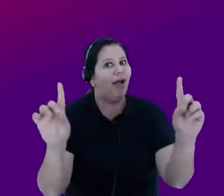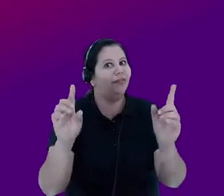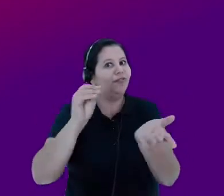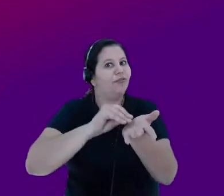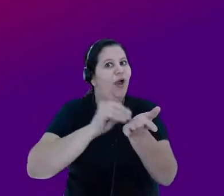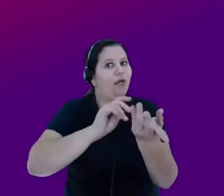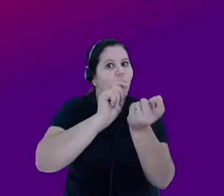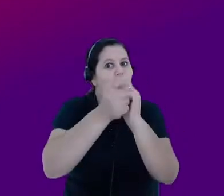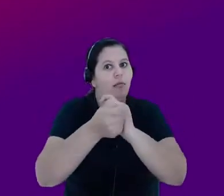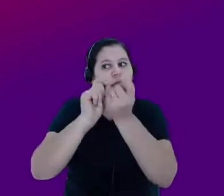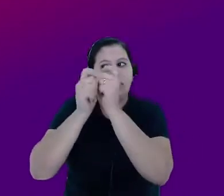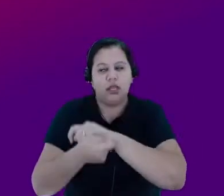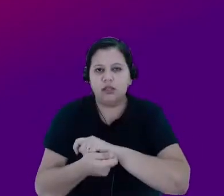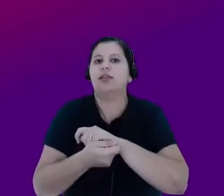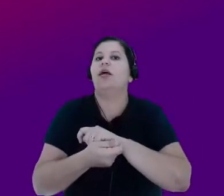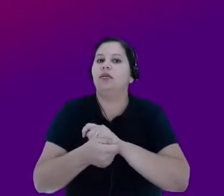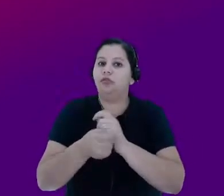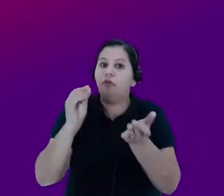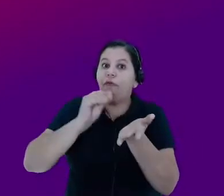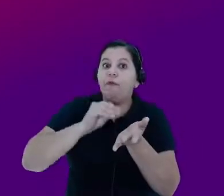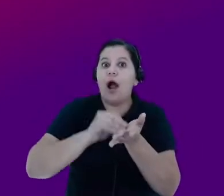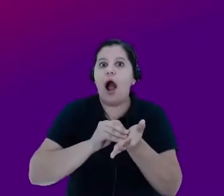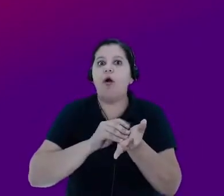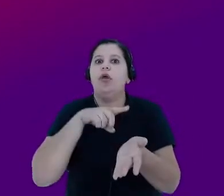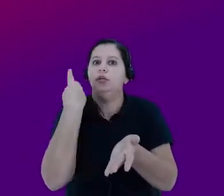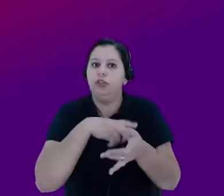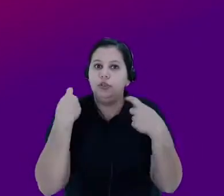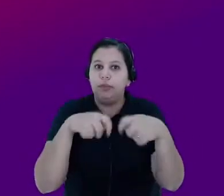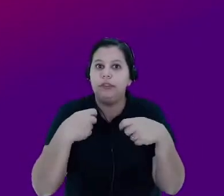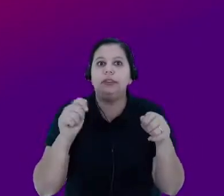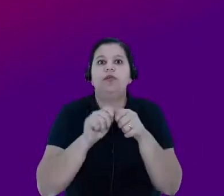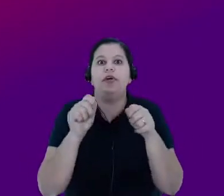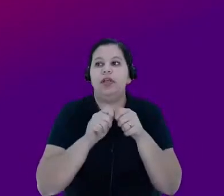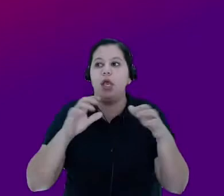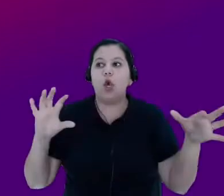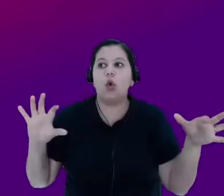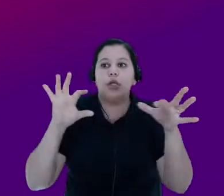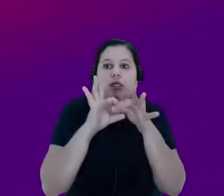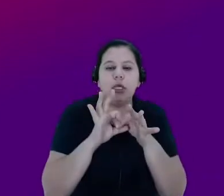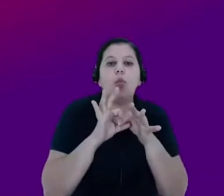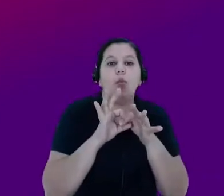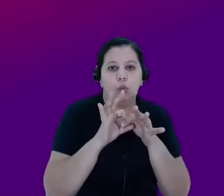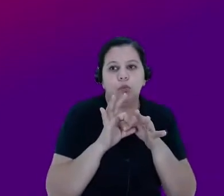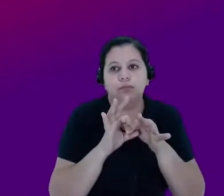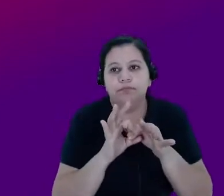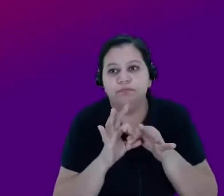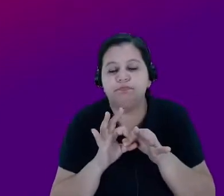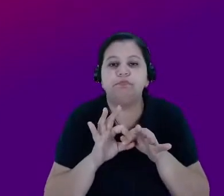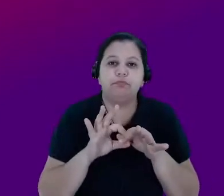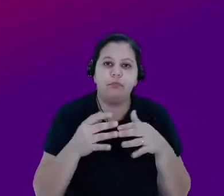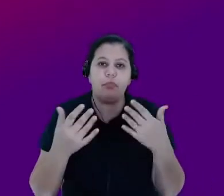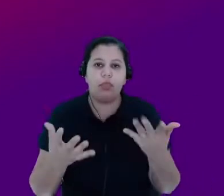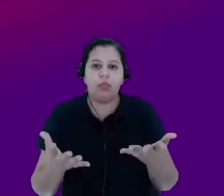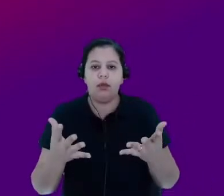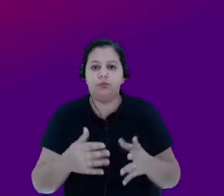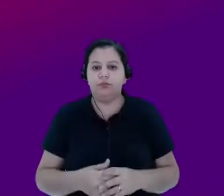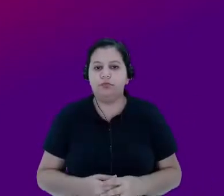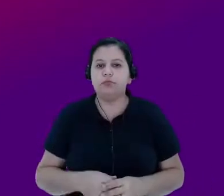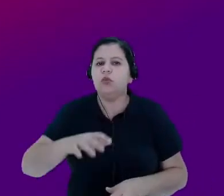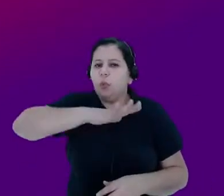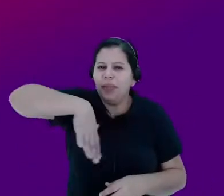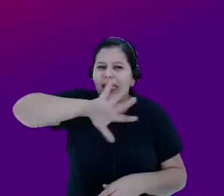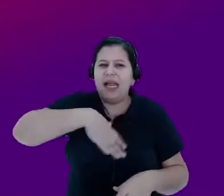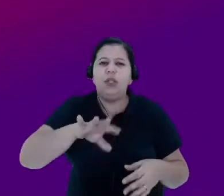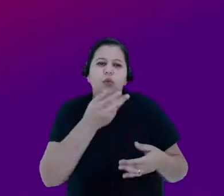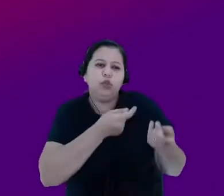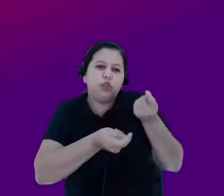grande de conexões que a gente precisa fazer para que exista essa fluência digital no mercado de seguros. E isso para